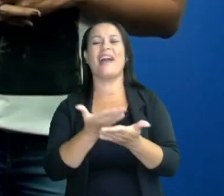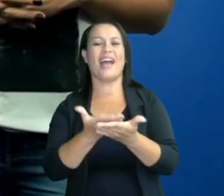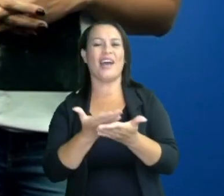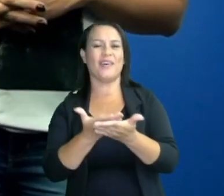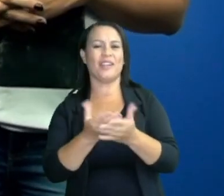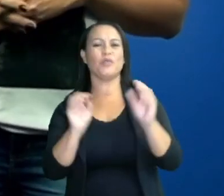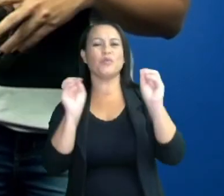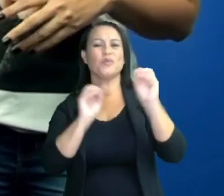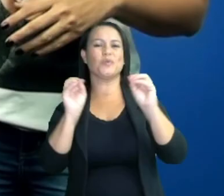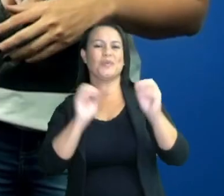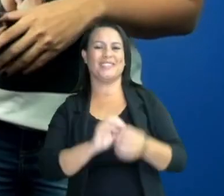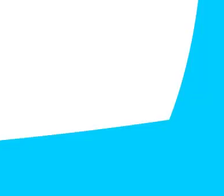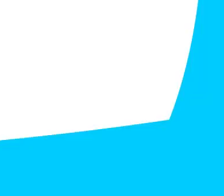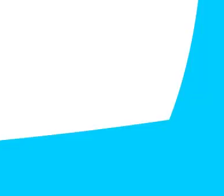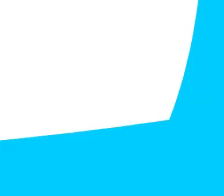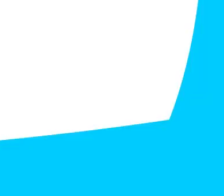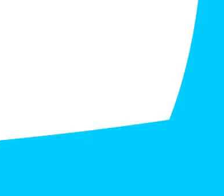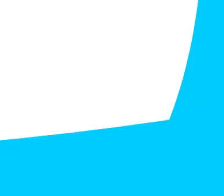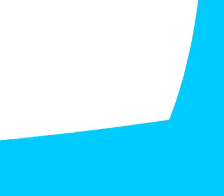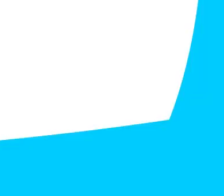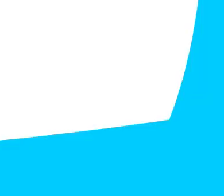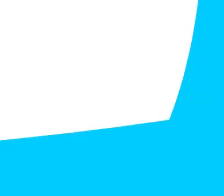aula beijos